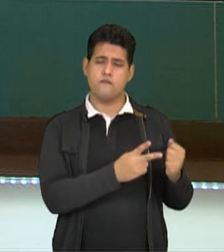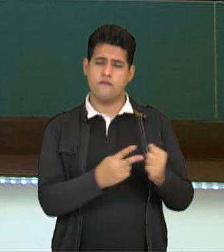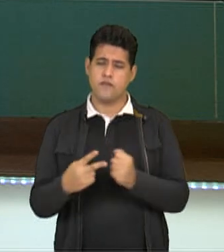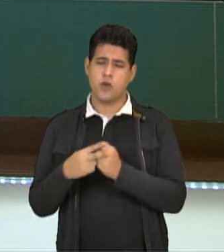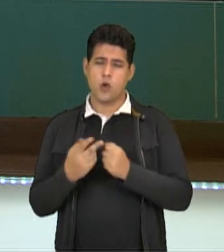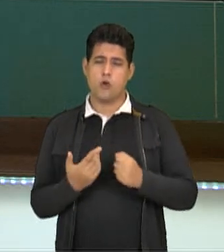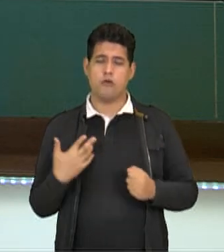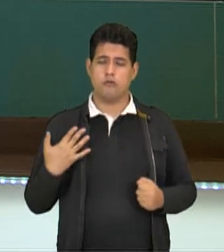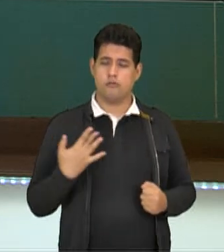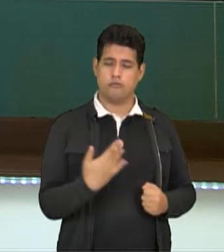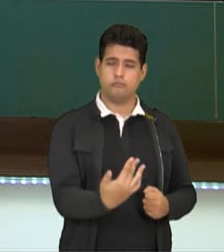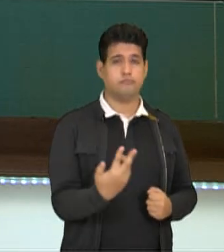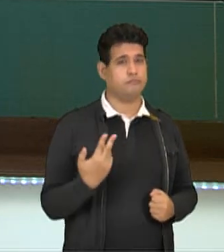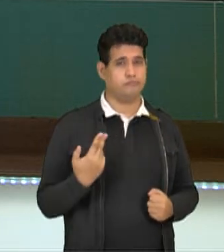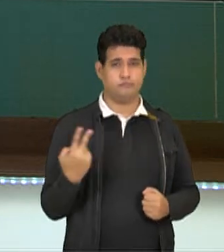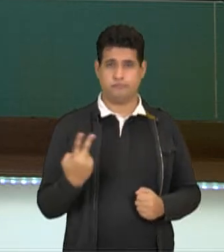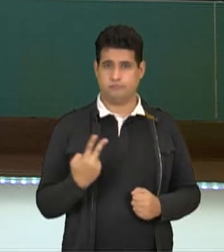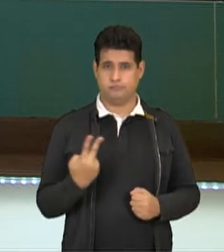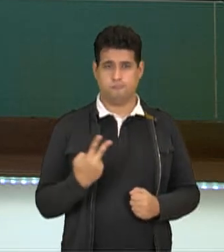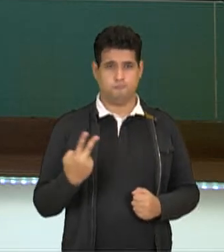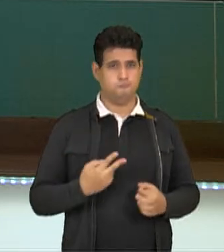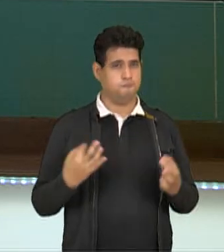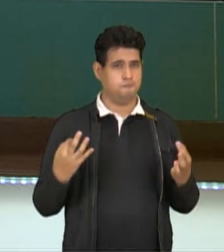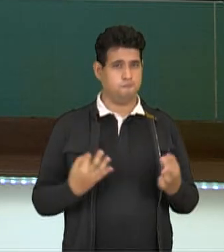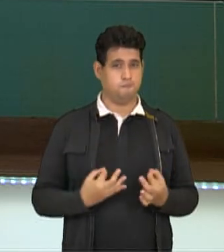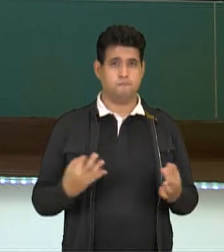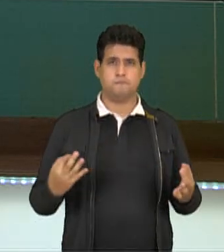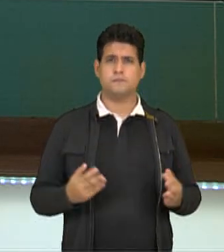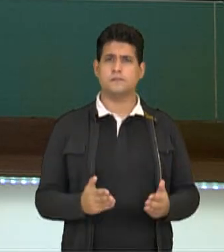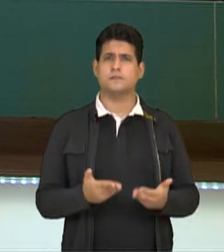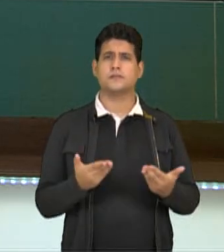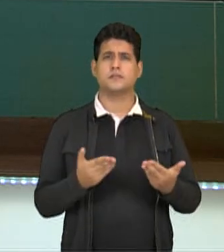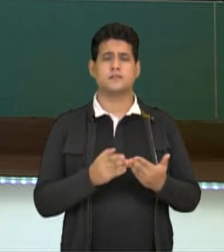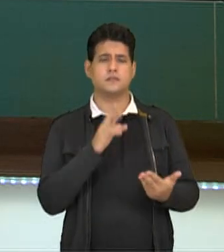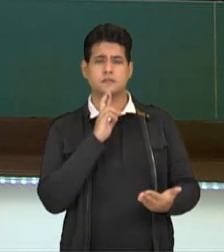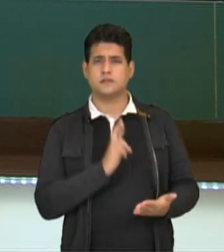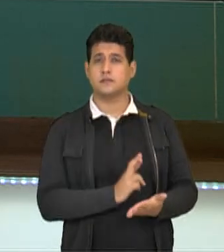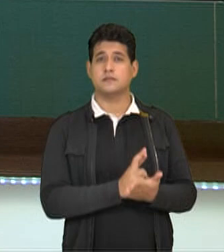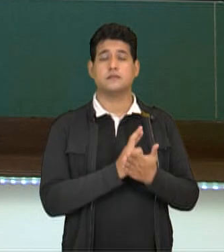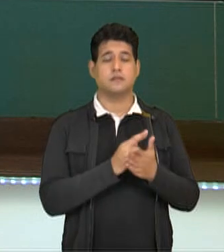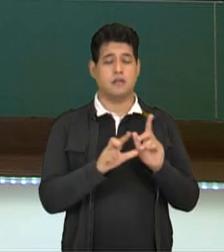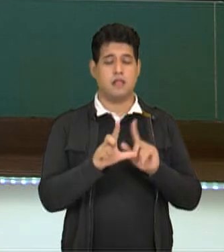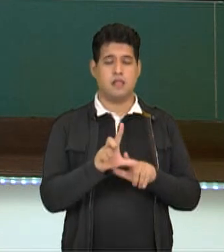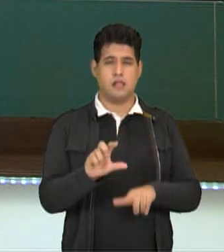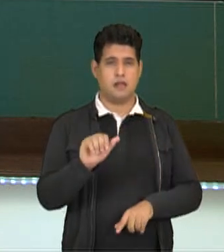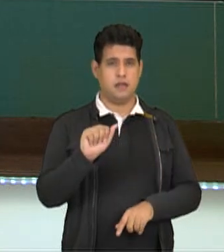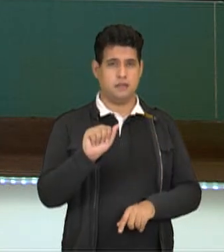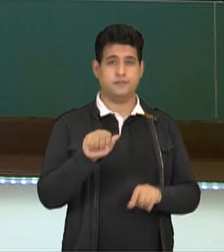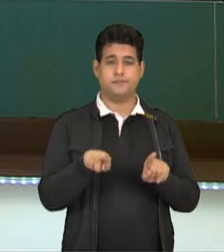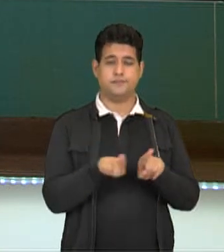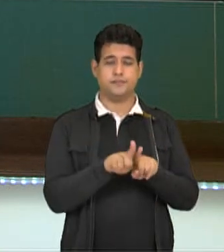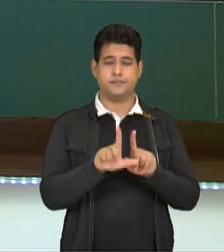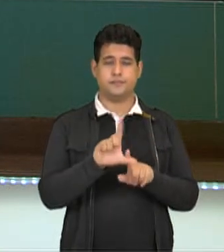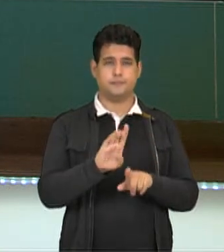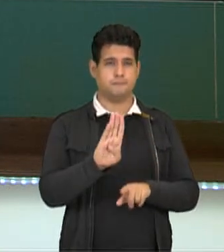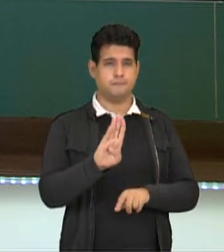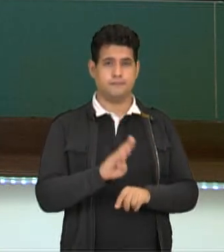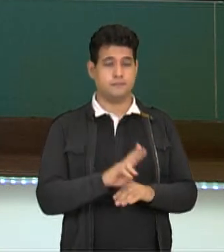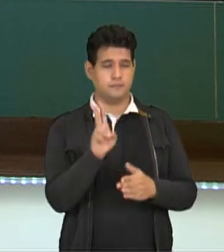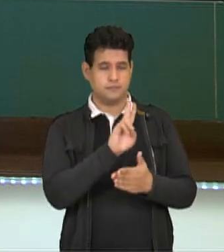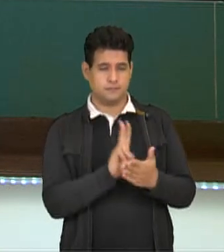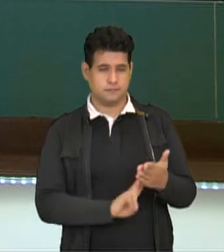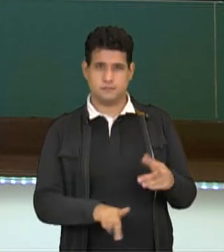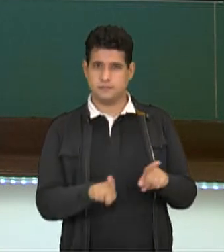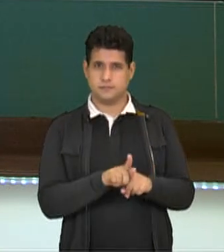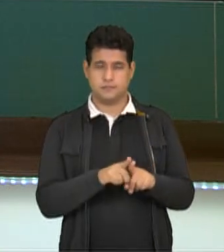continuou o mesmo nas duas. Certo? Agora vocês vão responder então a letra A e a letra B. Leia a